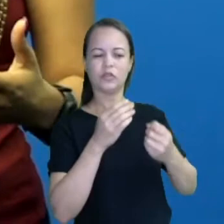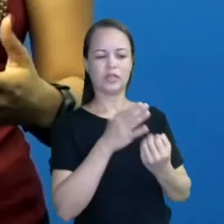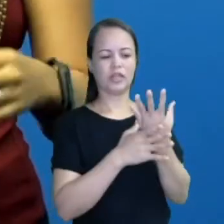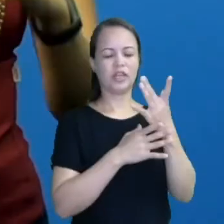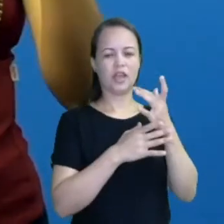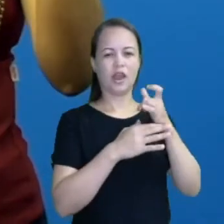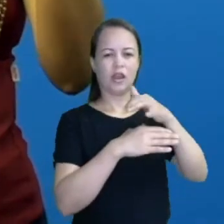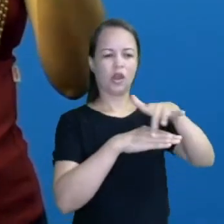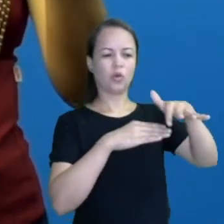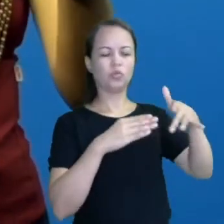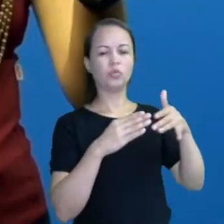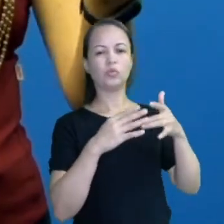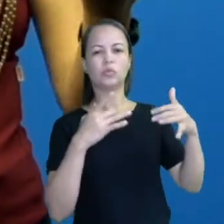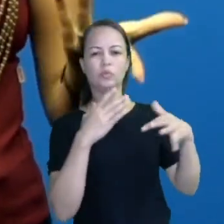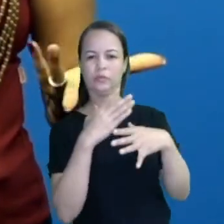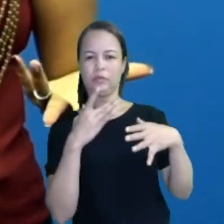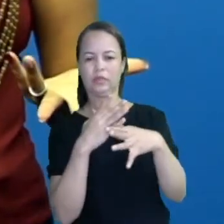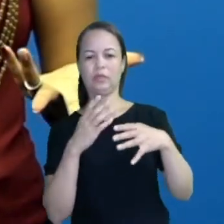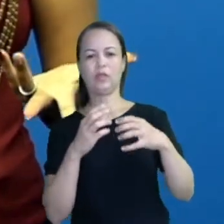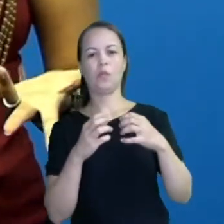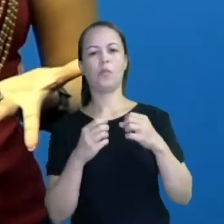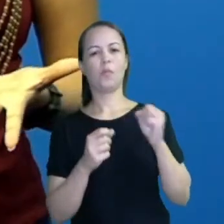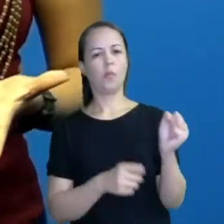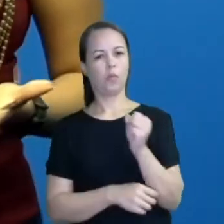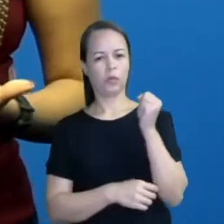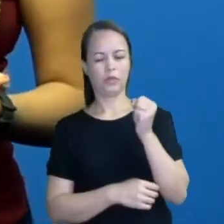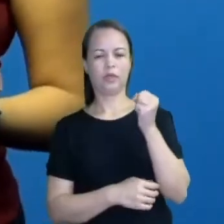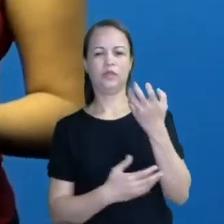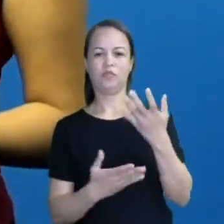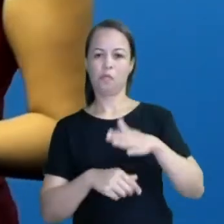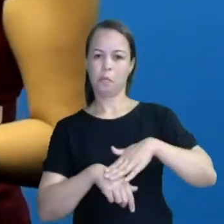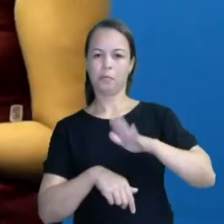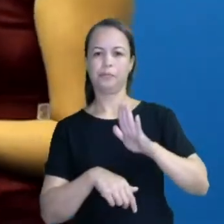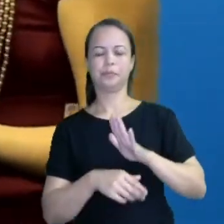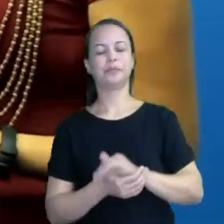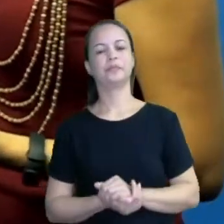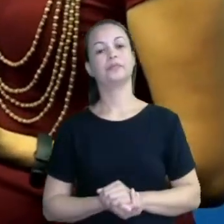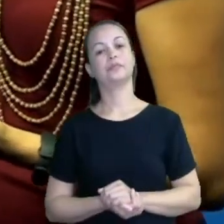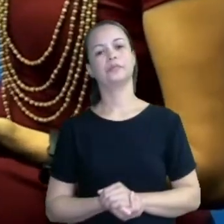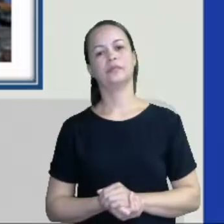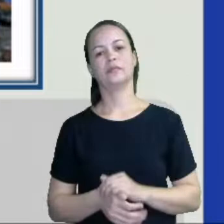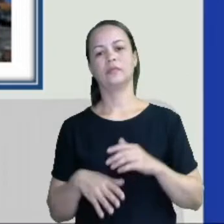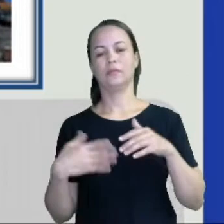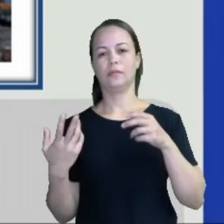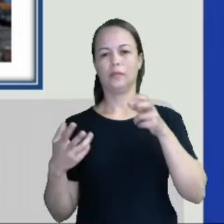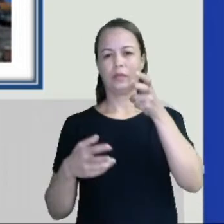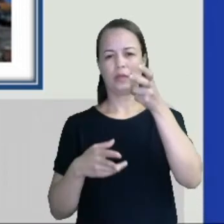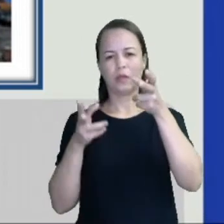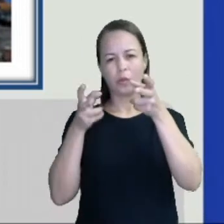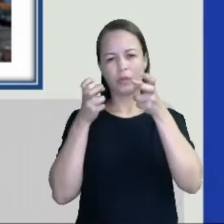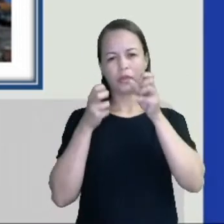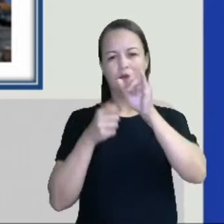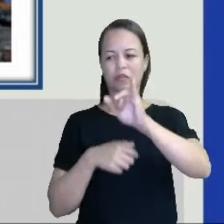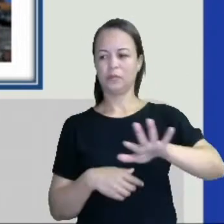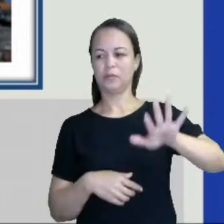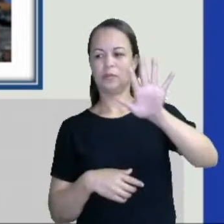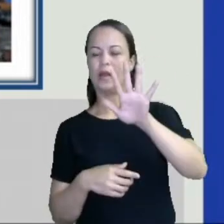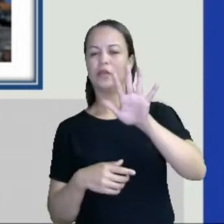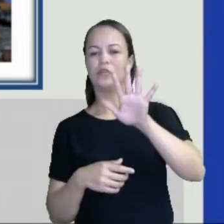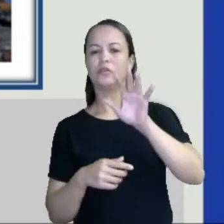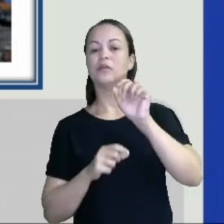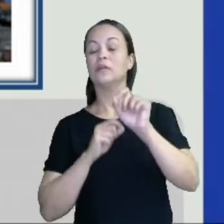grandes centros urbanos que têm um poder aquisitivo maior. Então, vocês podem ver aí na imagem, certo?